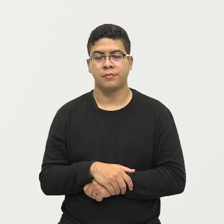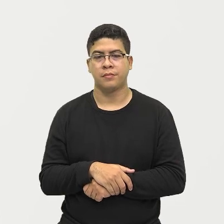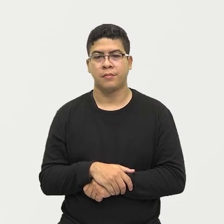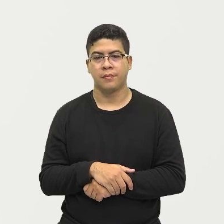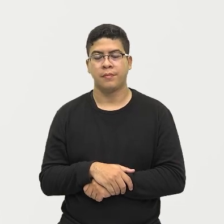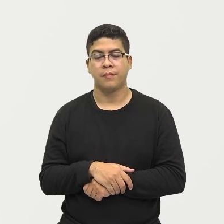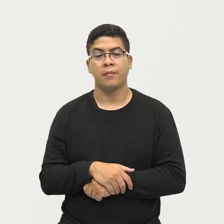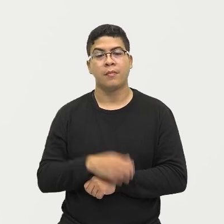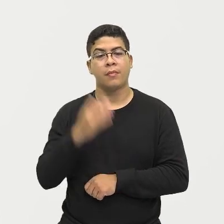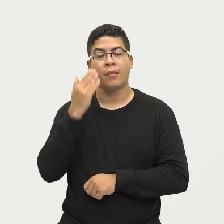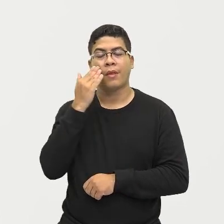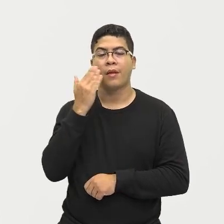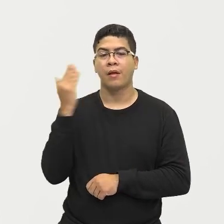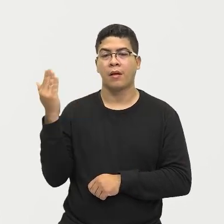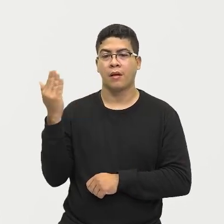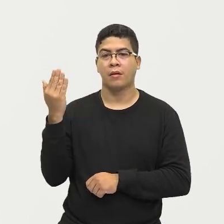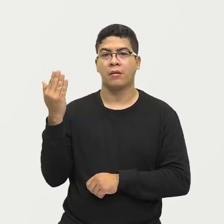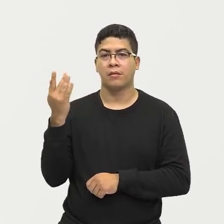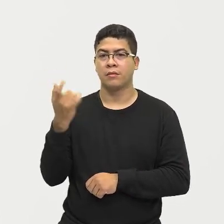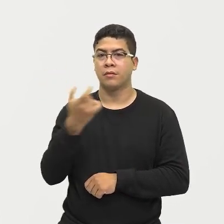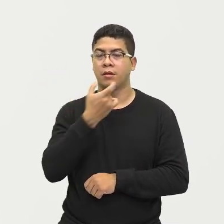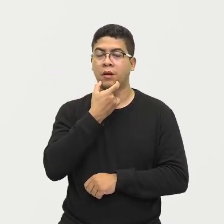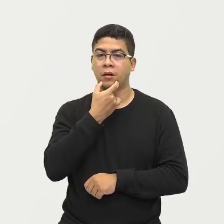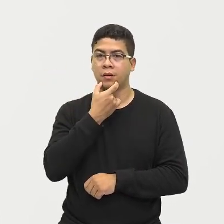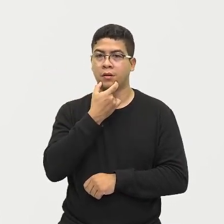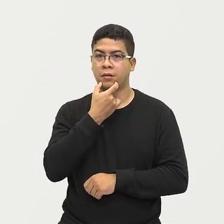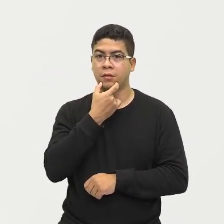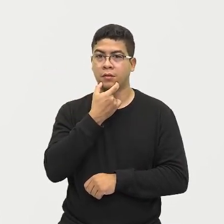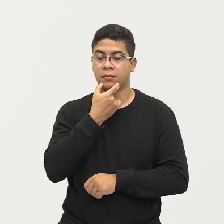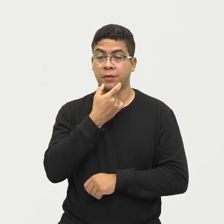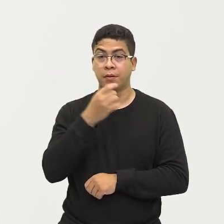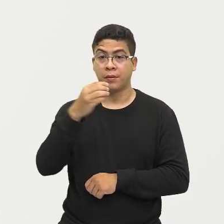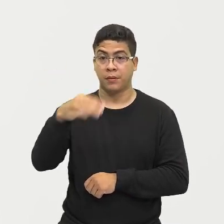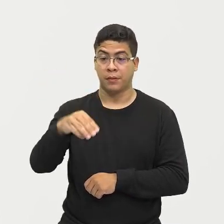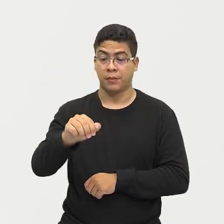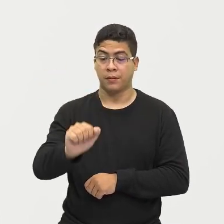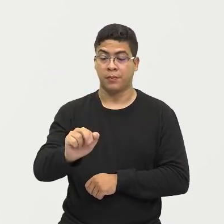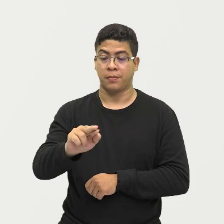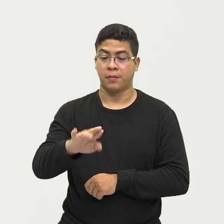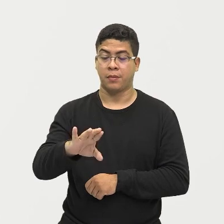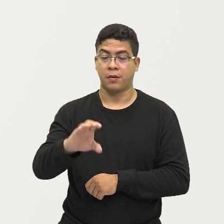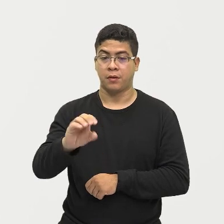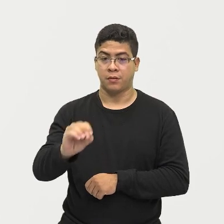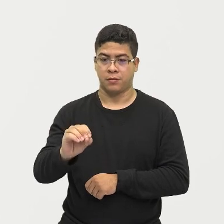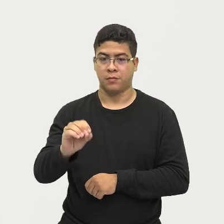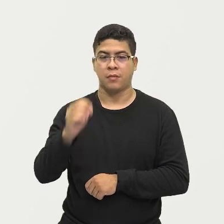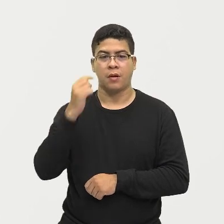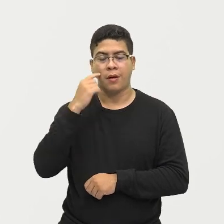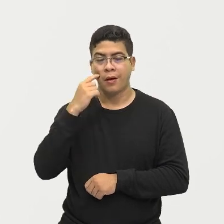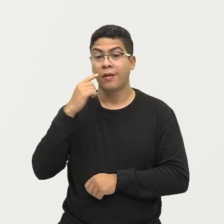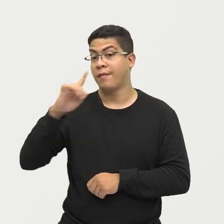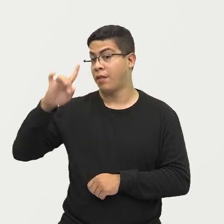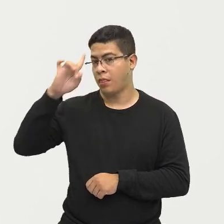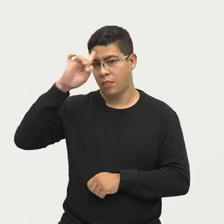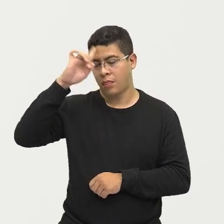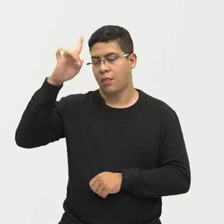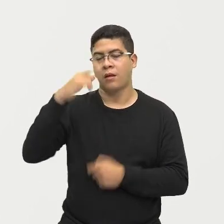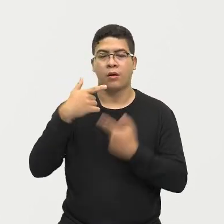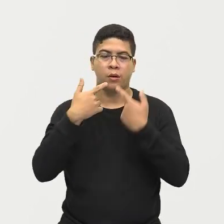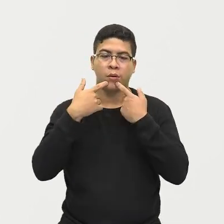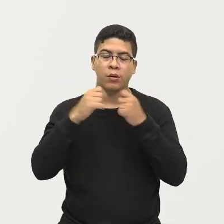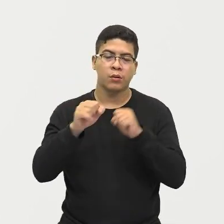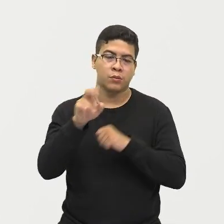Características de Mário de Andrade. Então, nós não vamos esquecer que ele vai inovar no uso da linguagem, utilizando uma